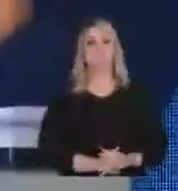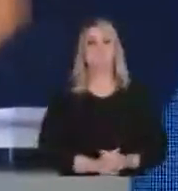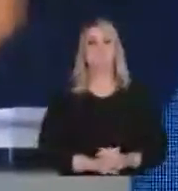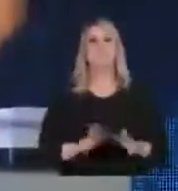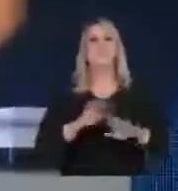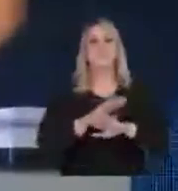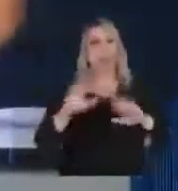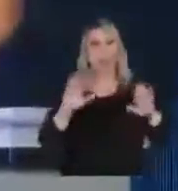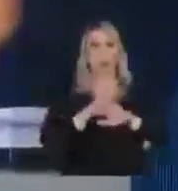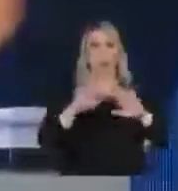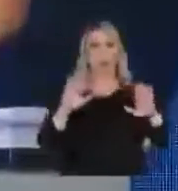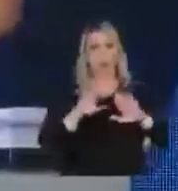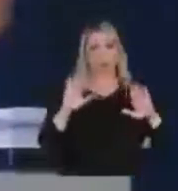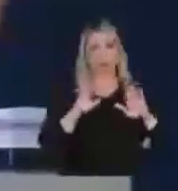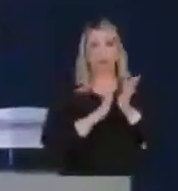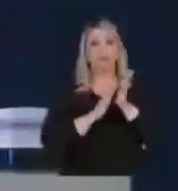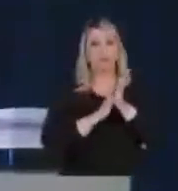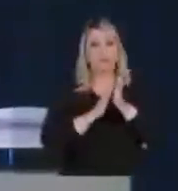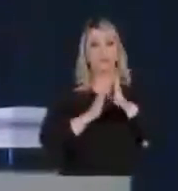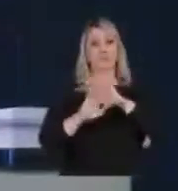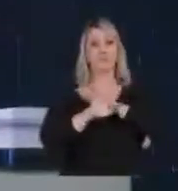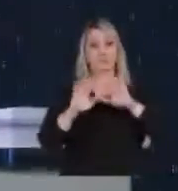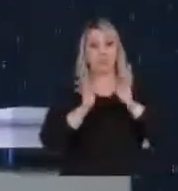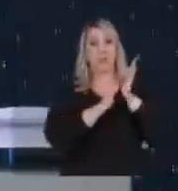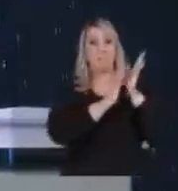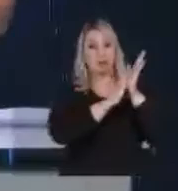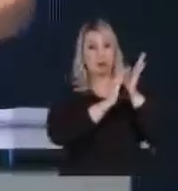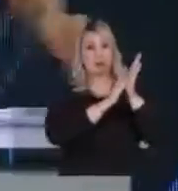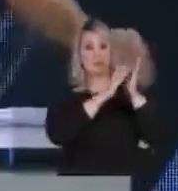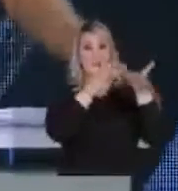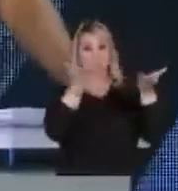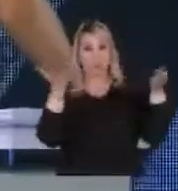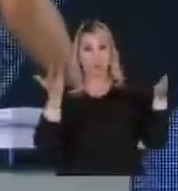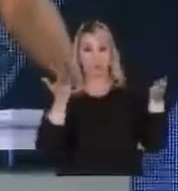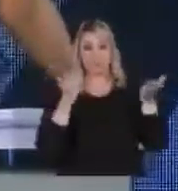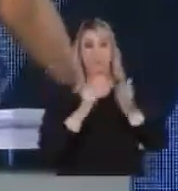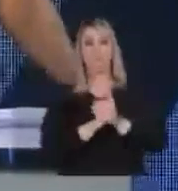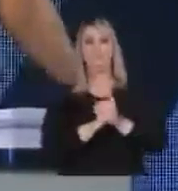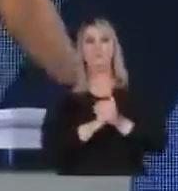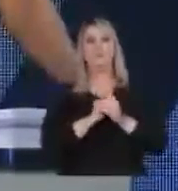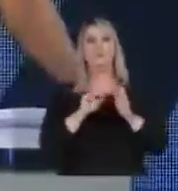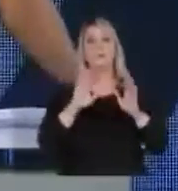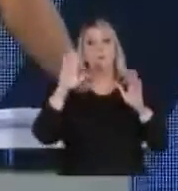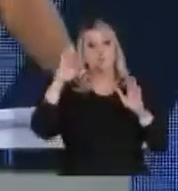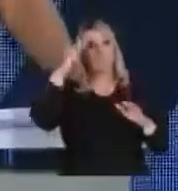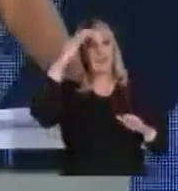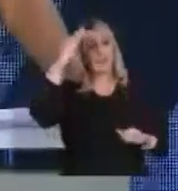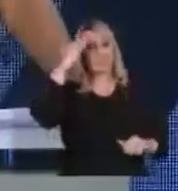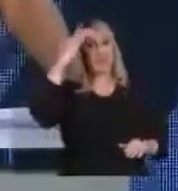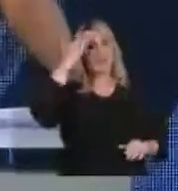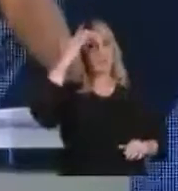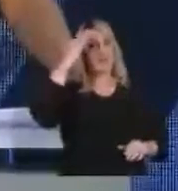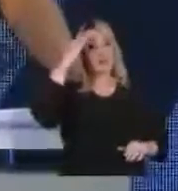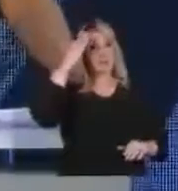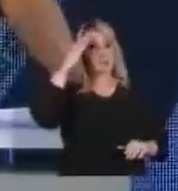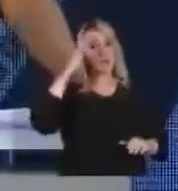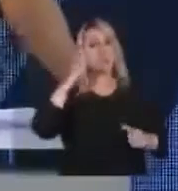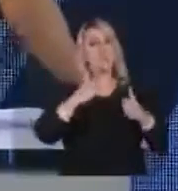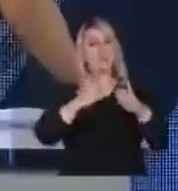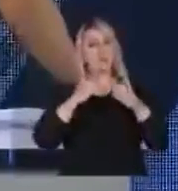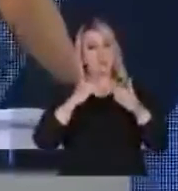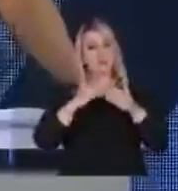pronto pronto todos foram bem no 3 a 2 por favor entre garra cada garrafa fora